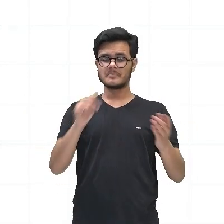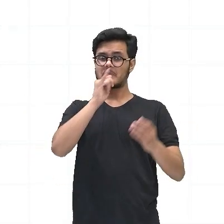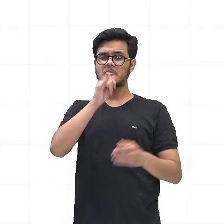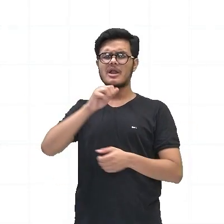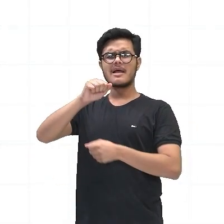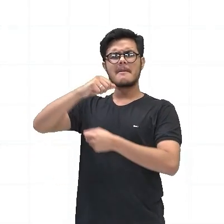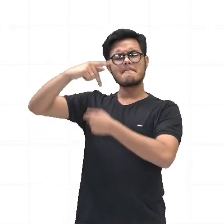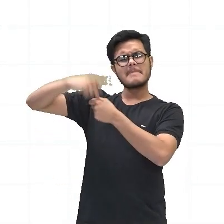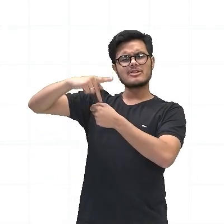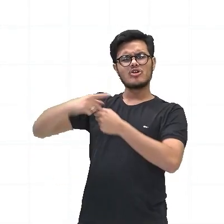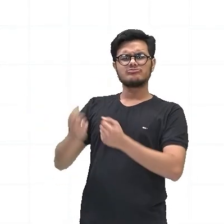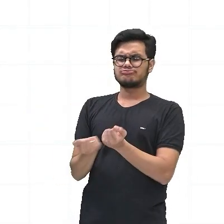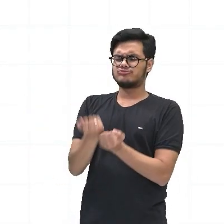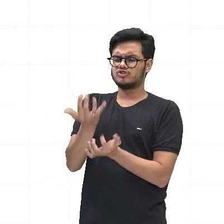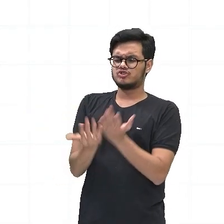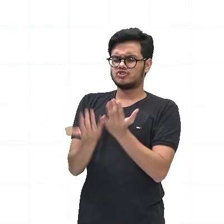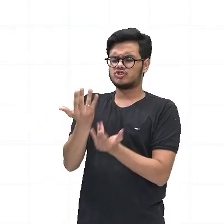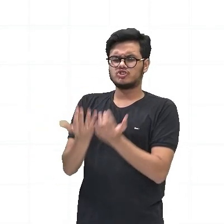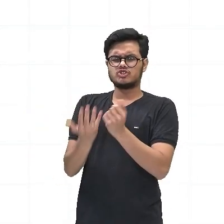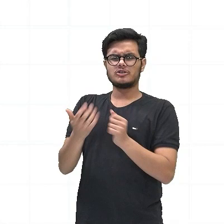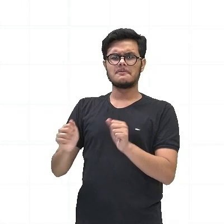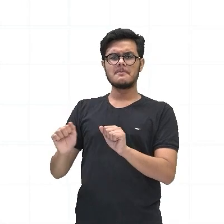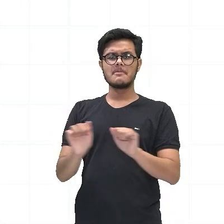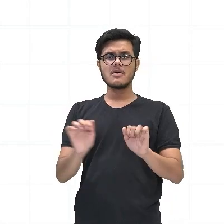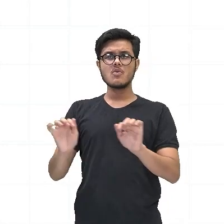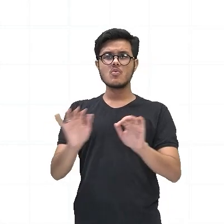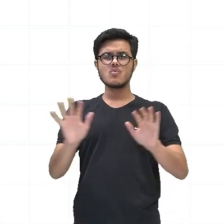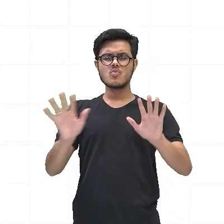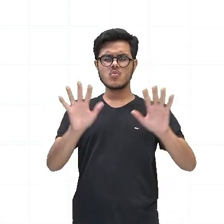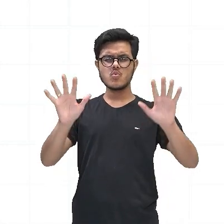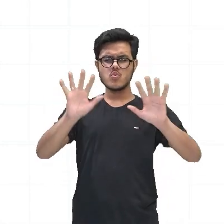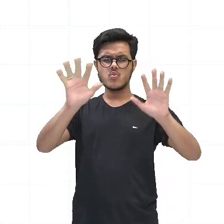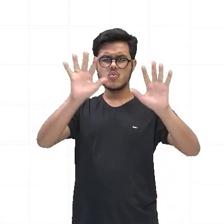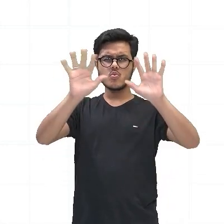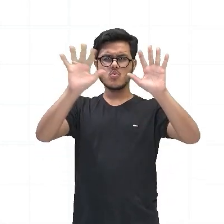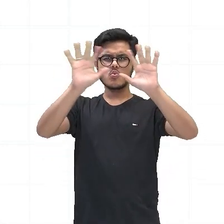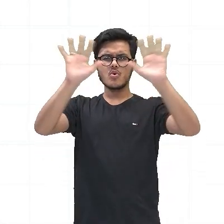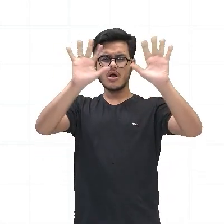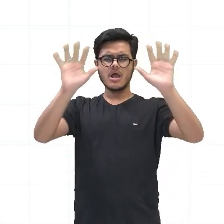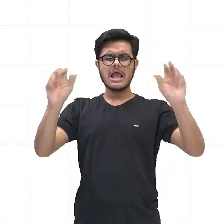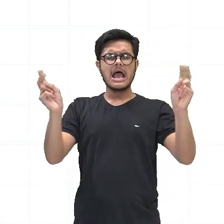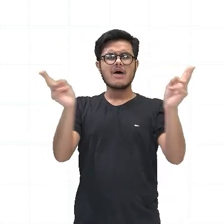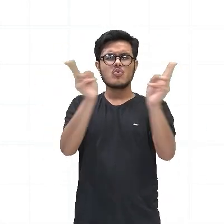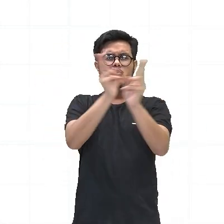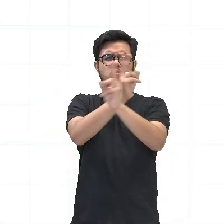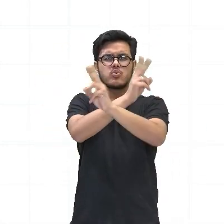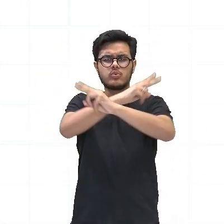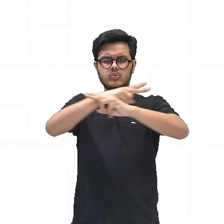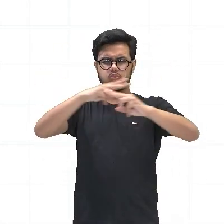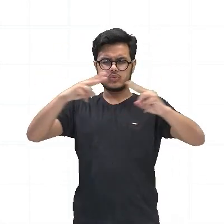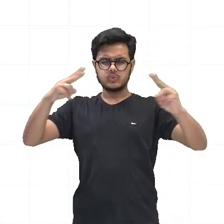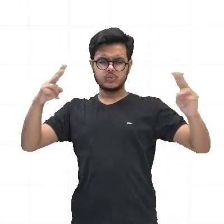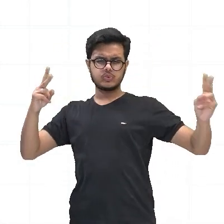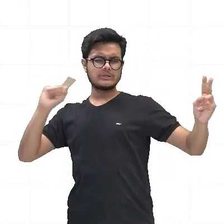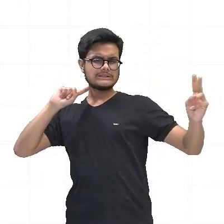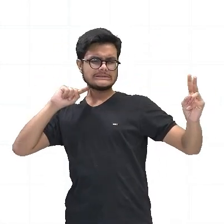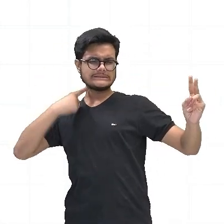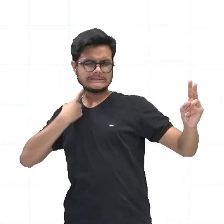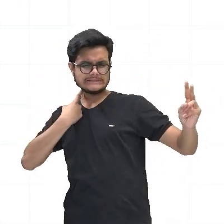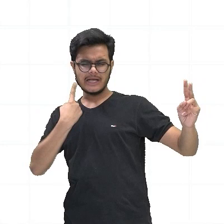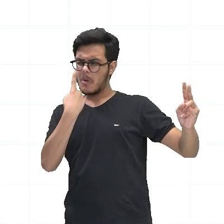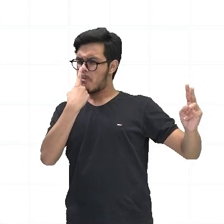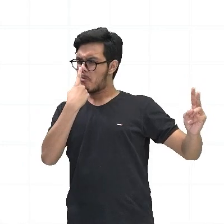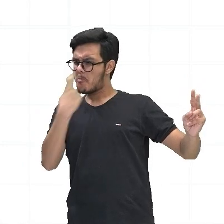desses combustíveis é responsável por liberar uma grande quantidade de gases tóxicos, principalmente o dióxido de carbono, que